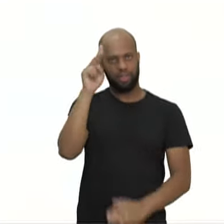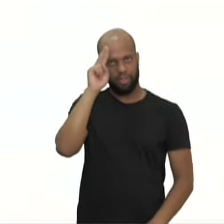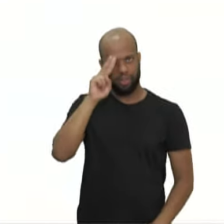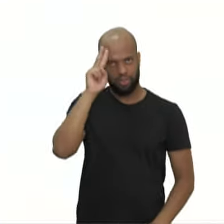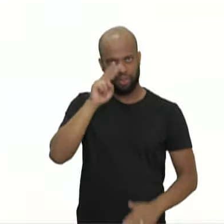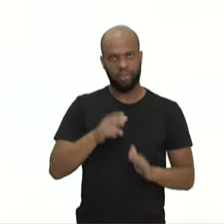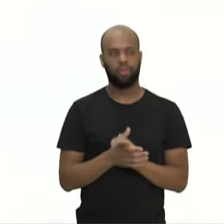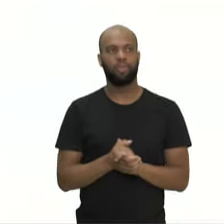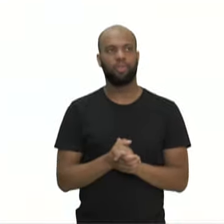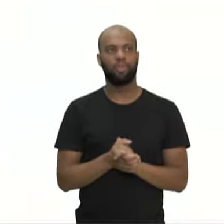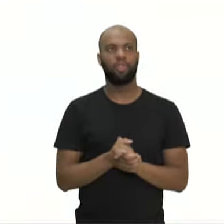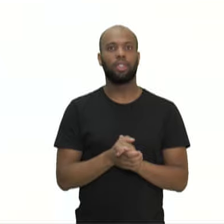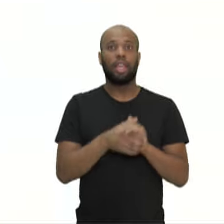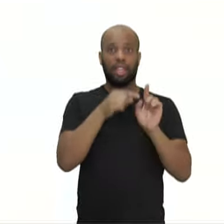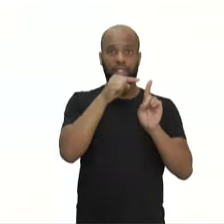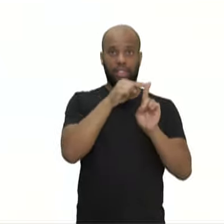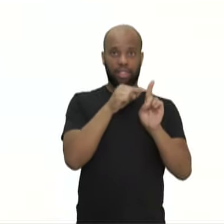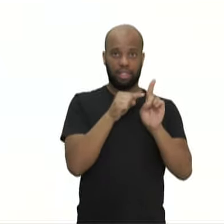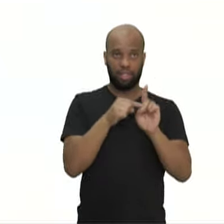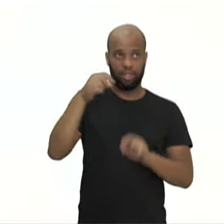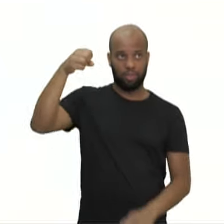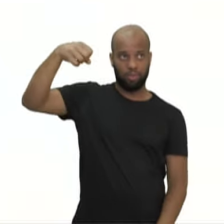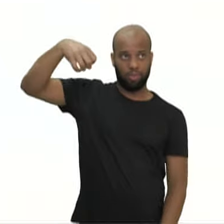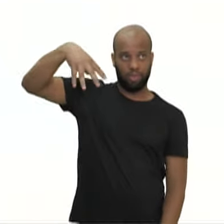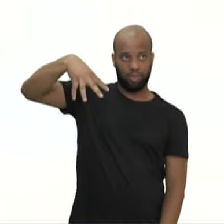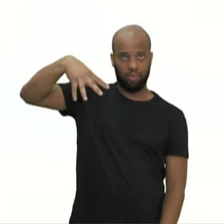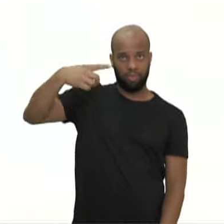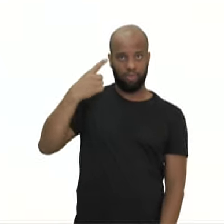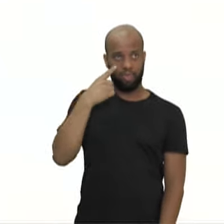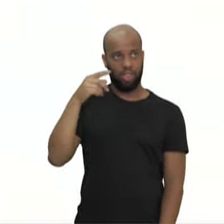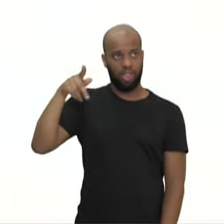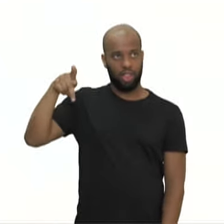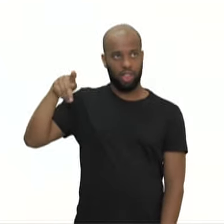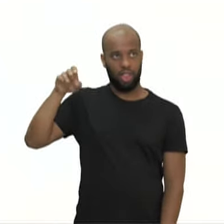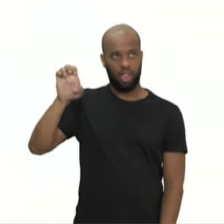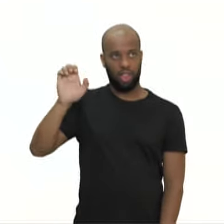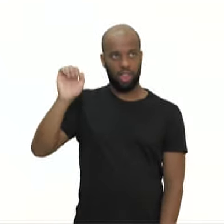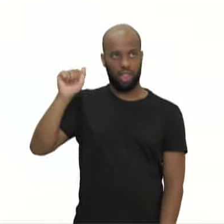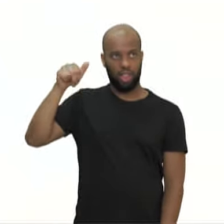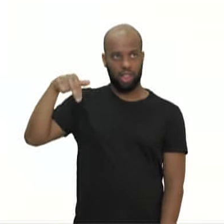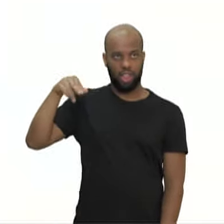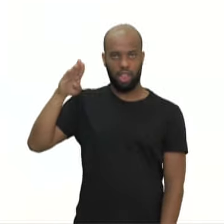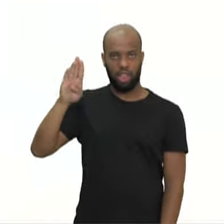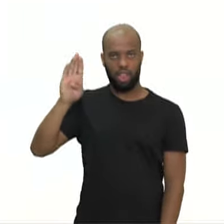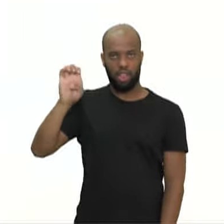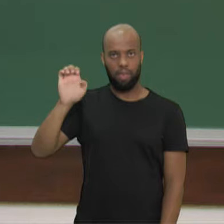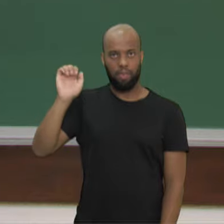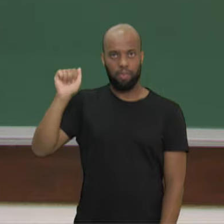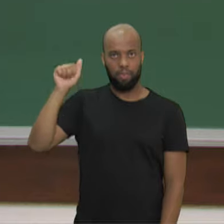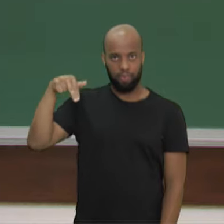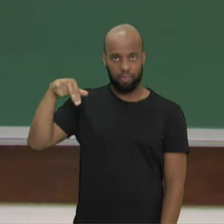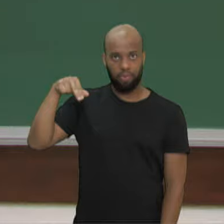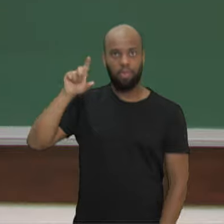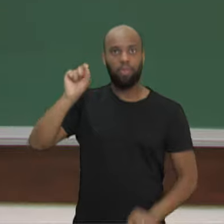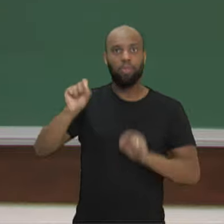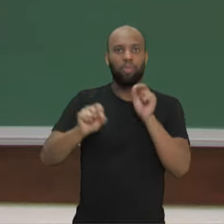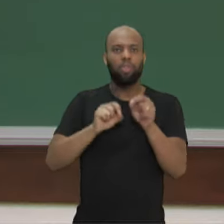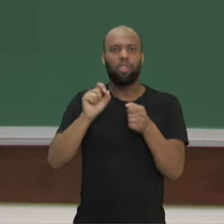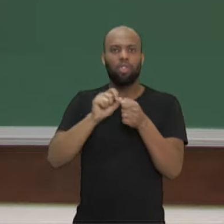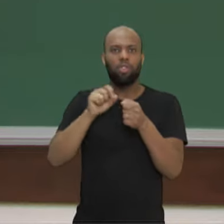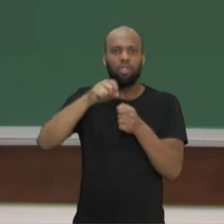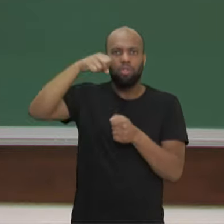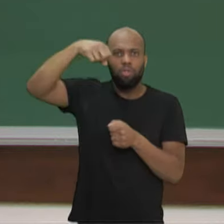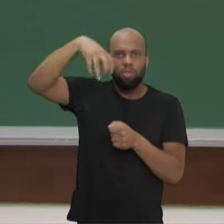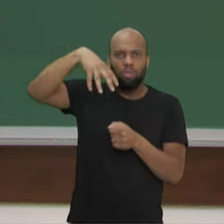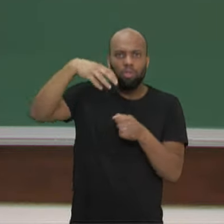Tipos de iluminação. Pimbim é um tipo de iluminação que faz um pequeno foco, tá? Um foquinho pequeno, redondinho.